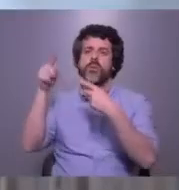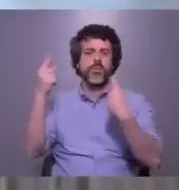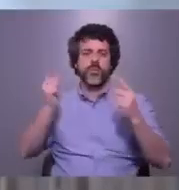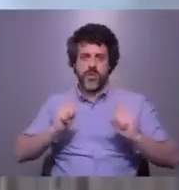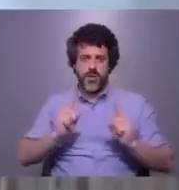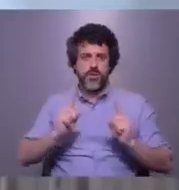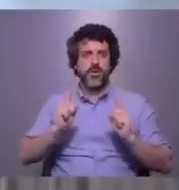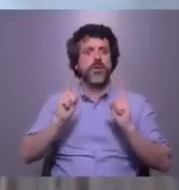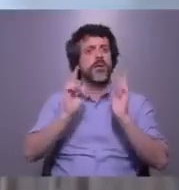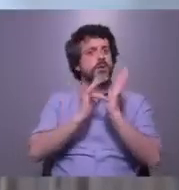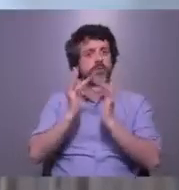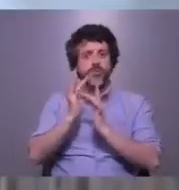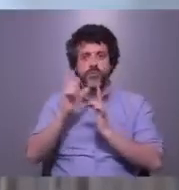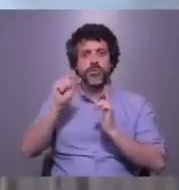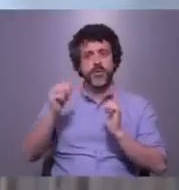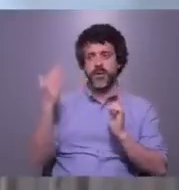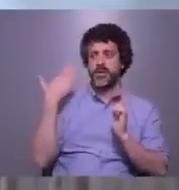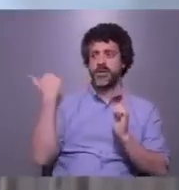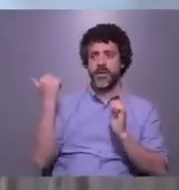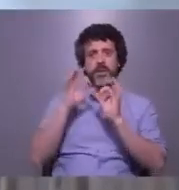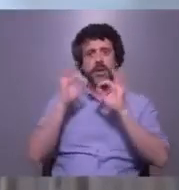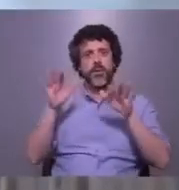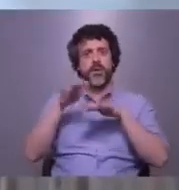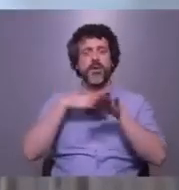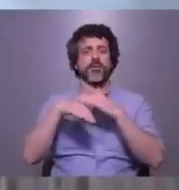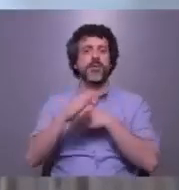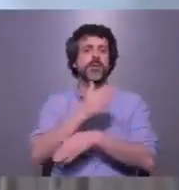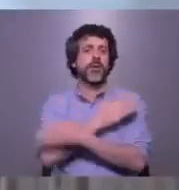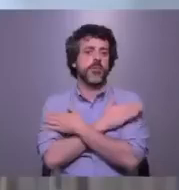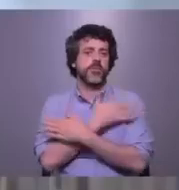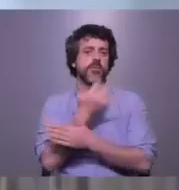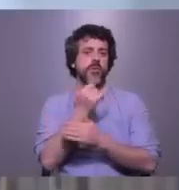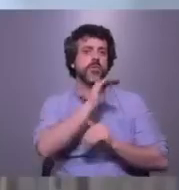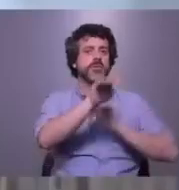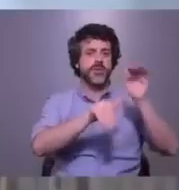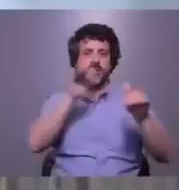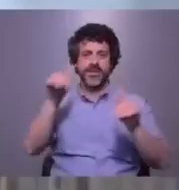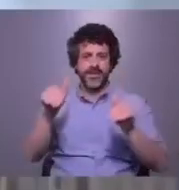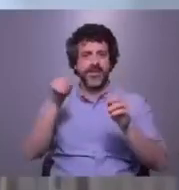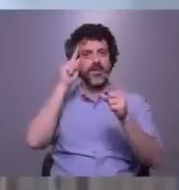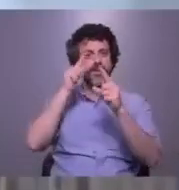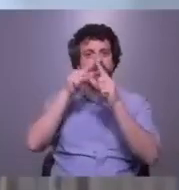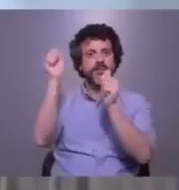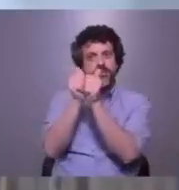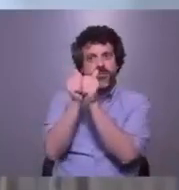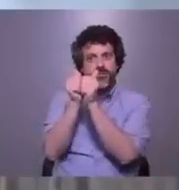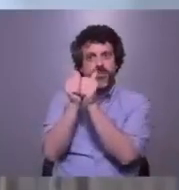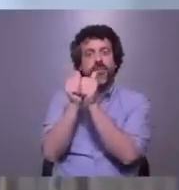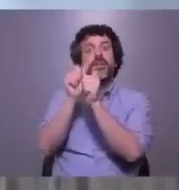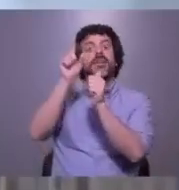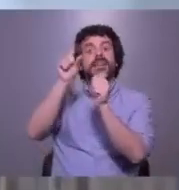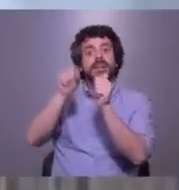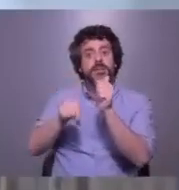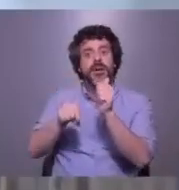chama-nos, como chamou os apóstolos, para estarmos com Ele. Mas chama-nos também para enviar. O